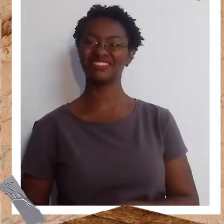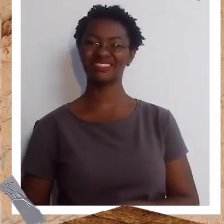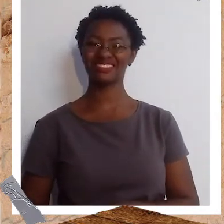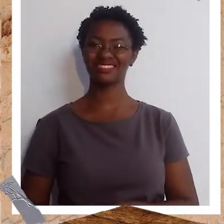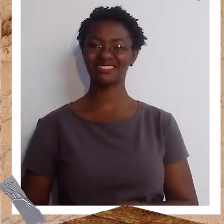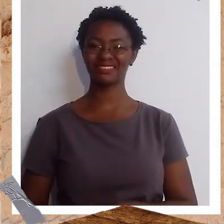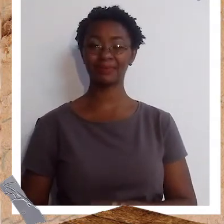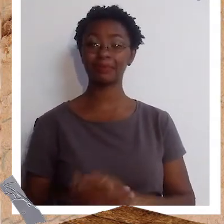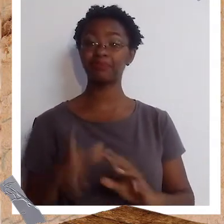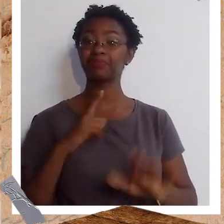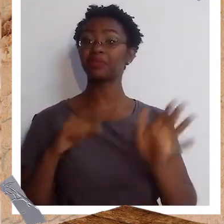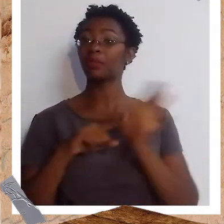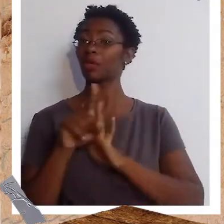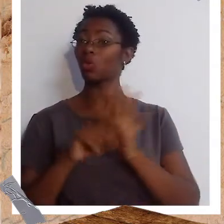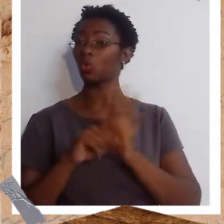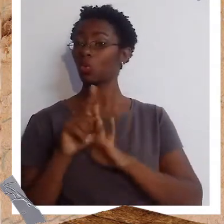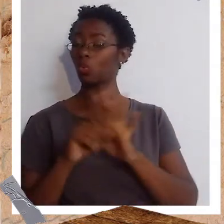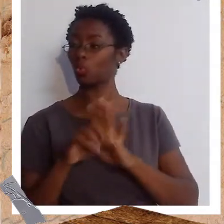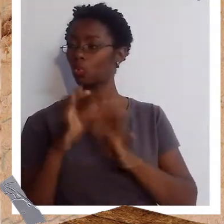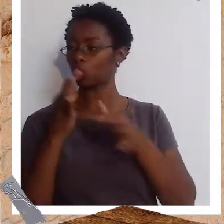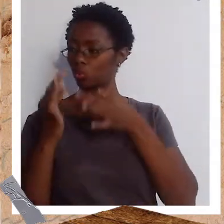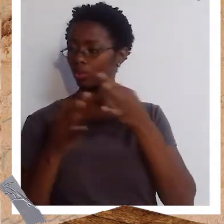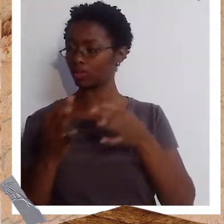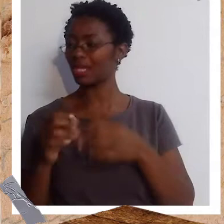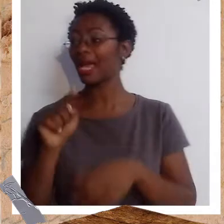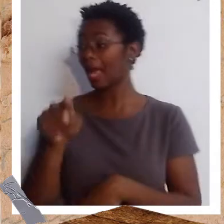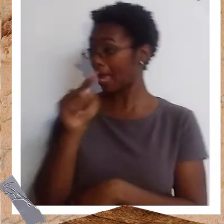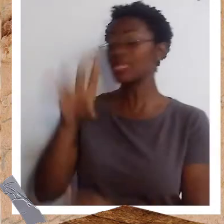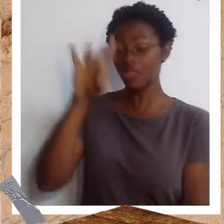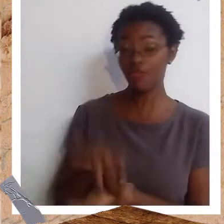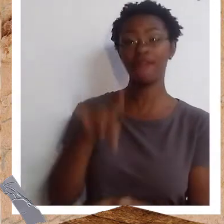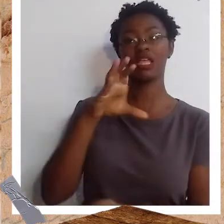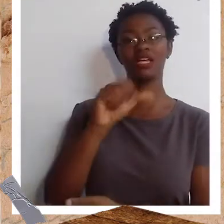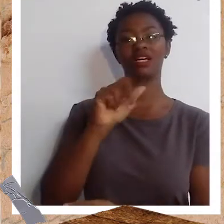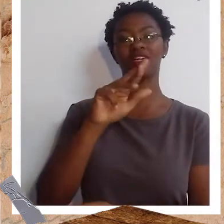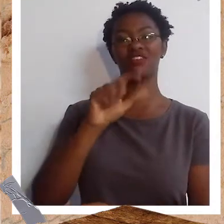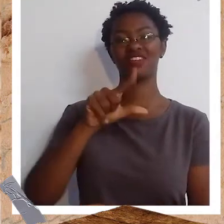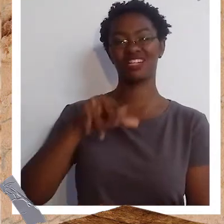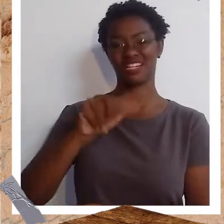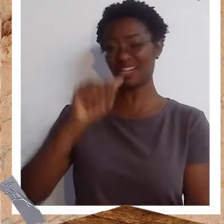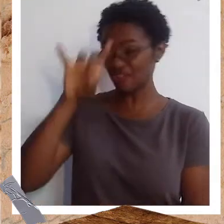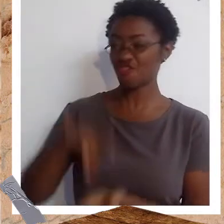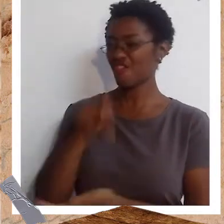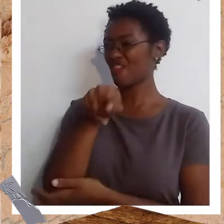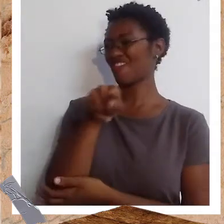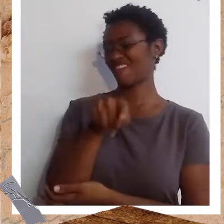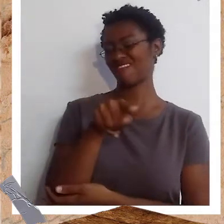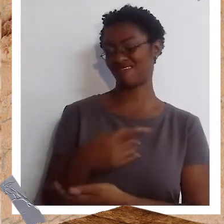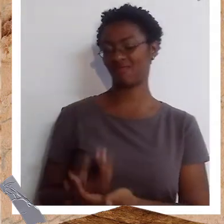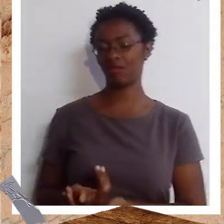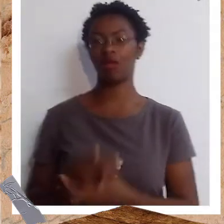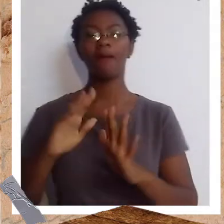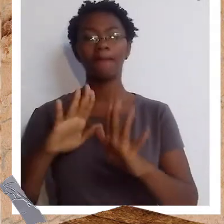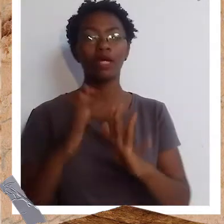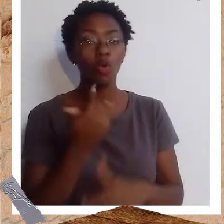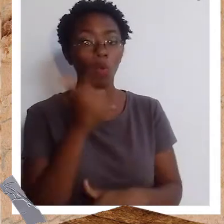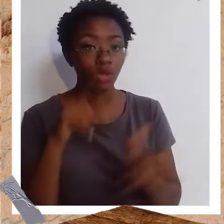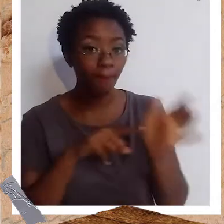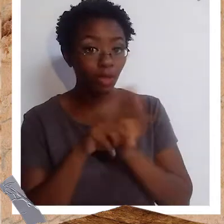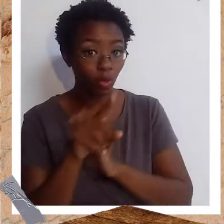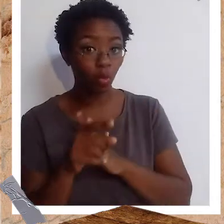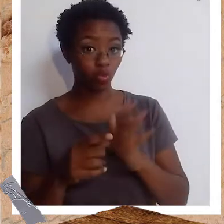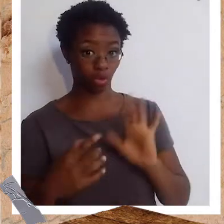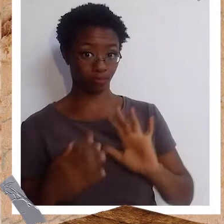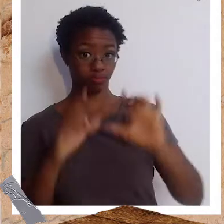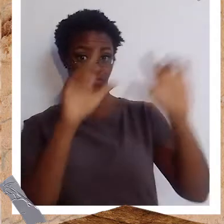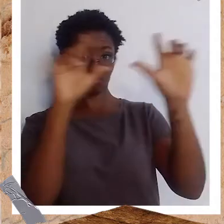Temos uma pergunta. Essa é a verdadeira Carolina. Antes de eu fazer uma outra pergunta sobre a exposição, a gente vai